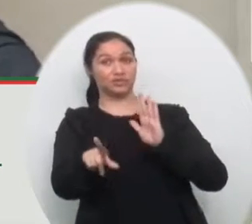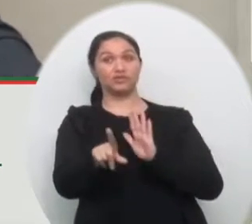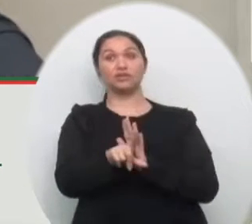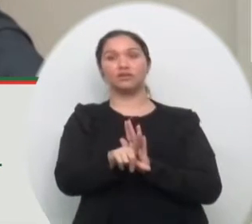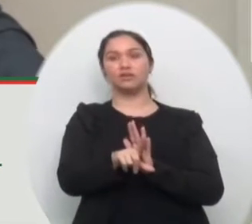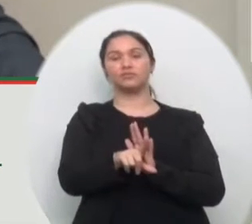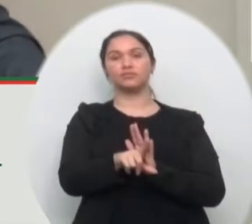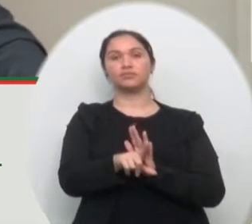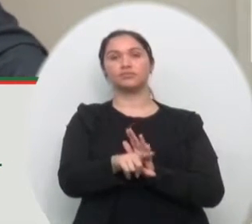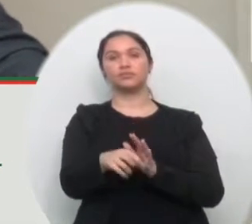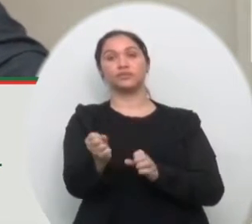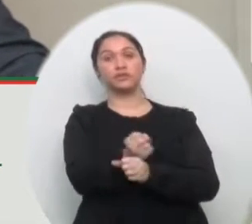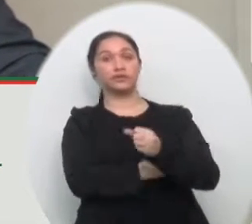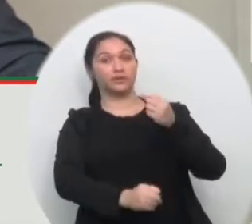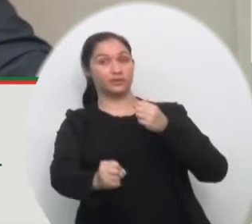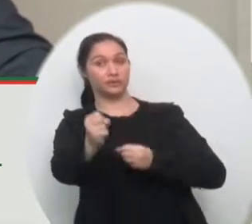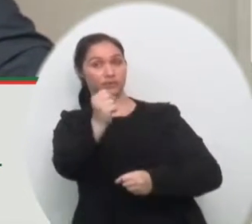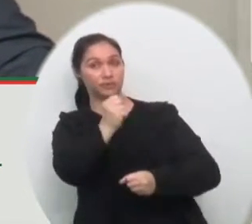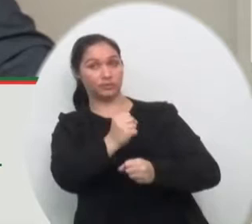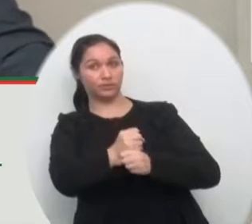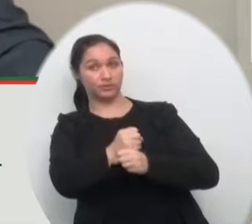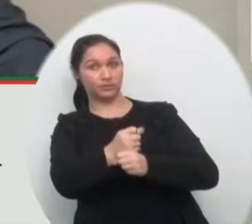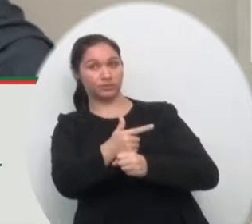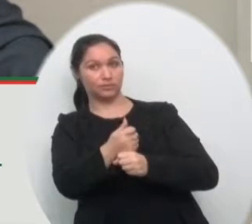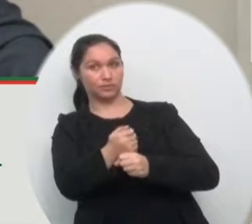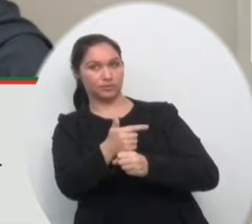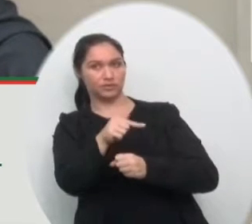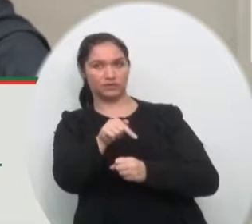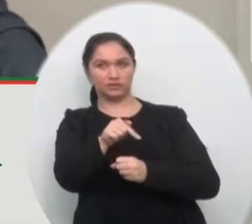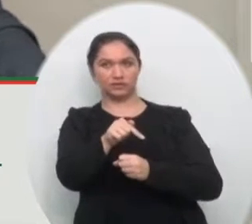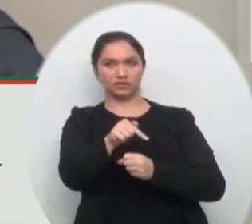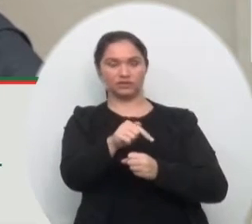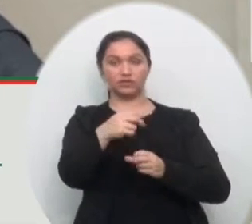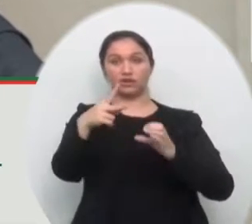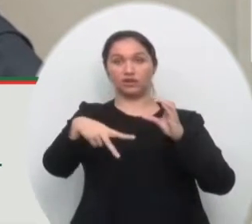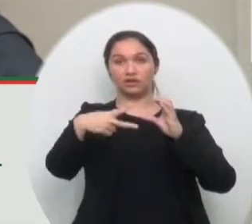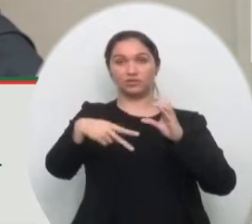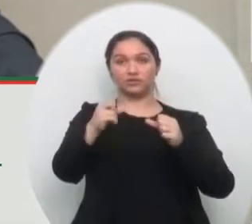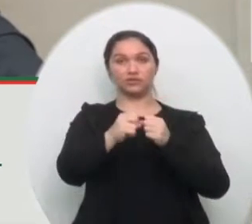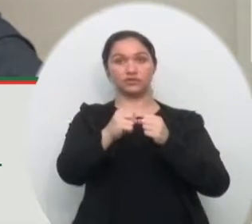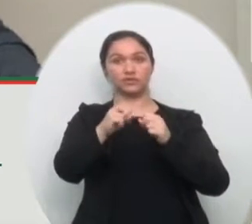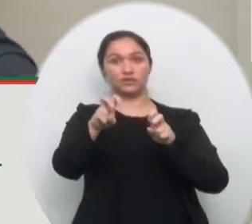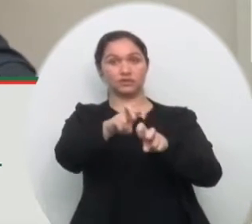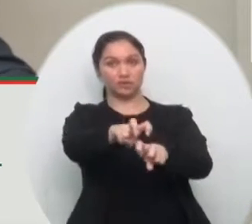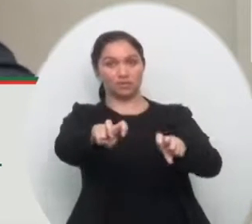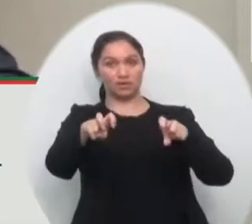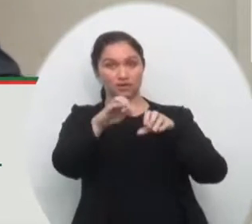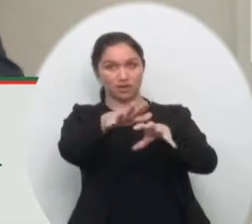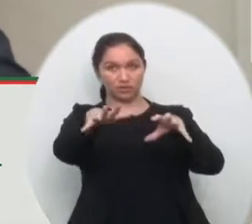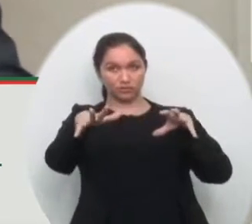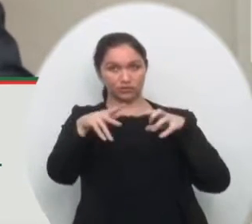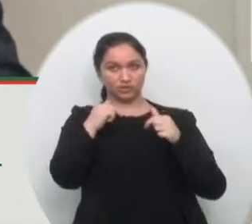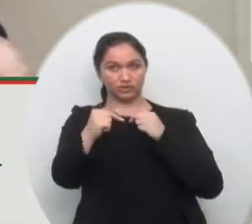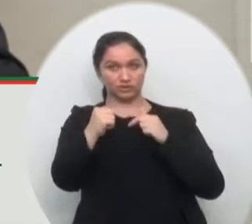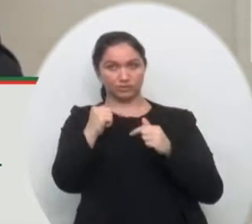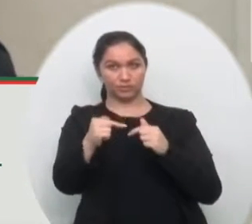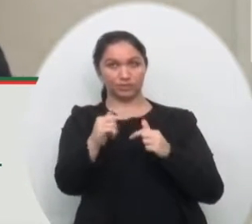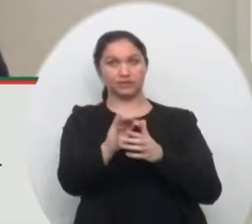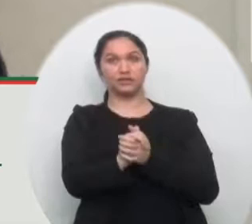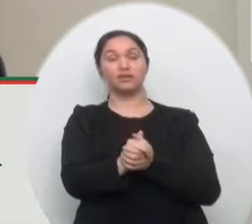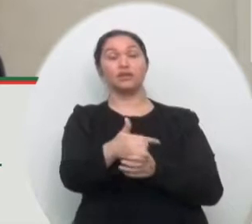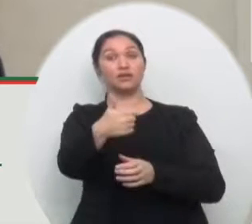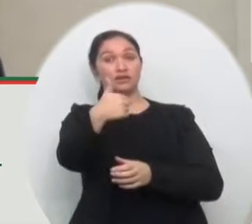Ano passado, a Câmara fez uma audiência pública por proposição deste vereador, justamente para tratar assuntos relacionados